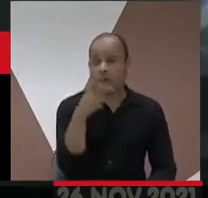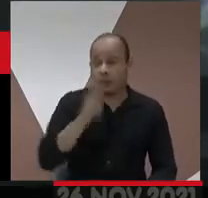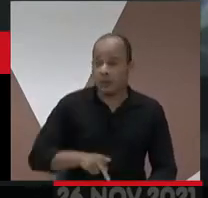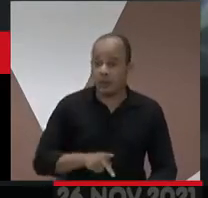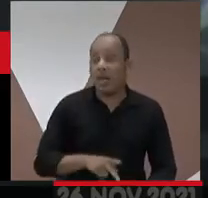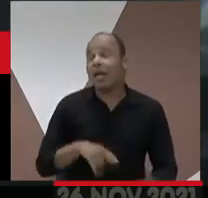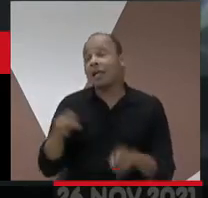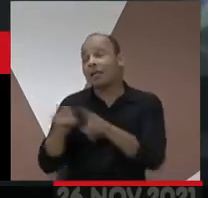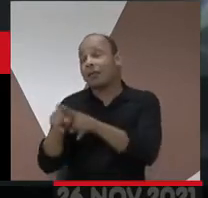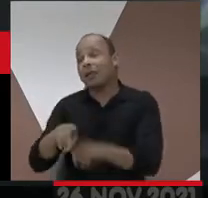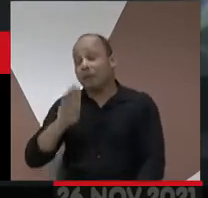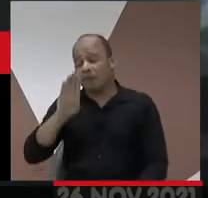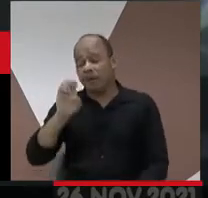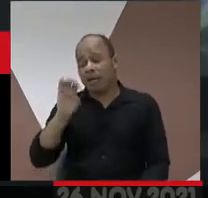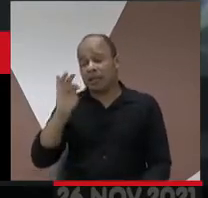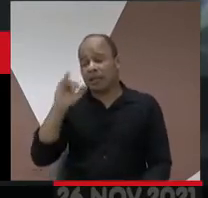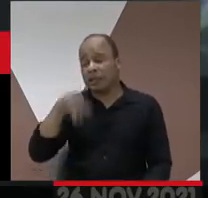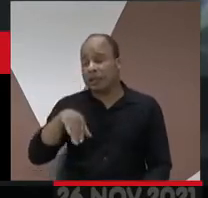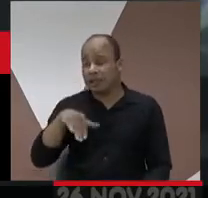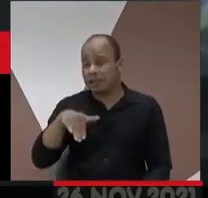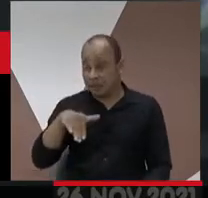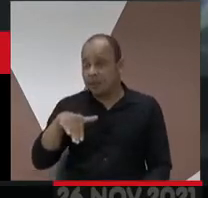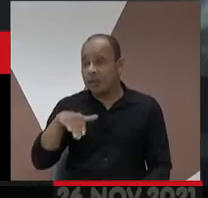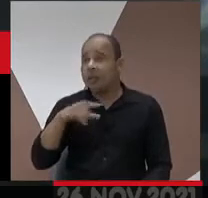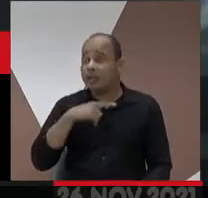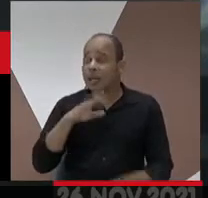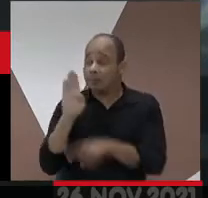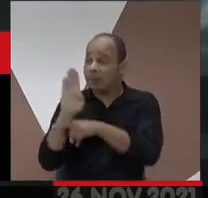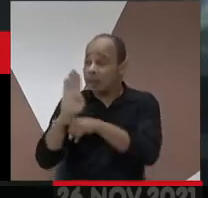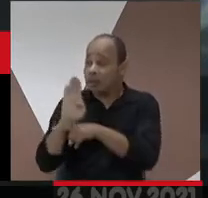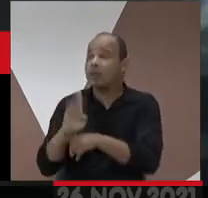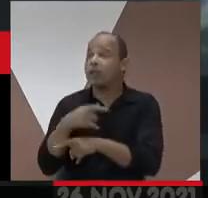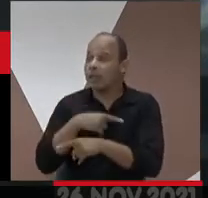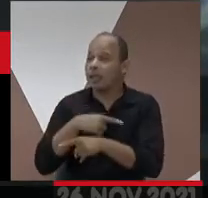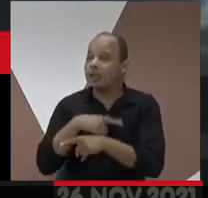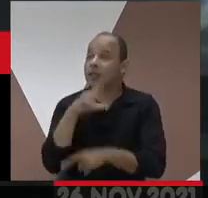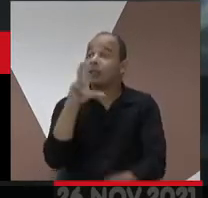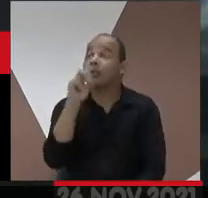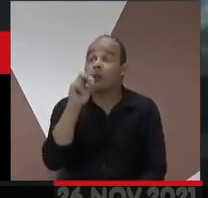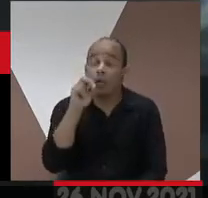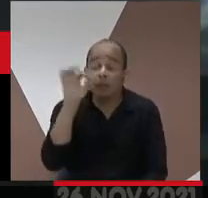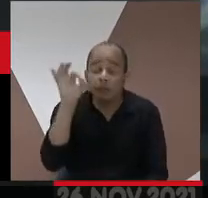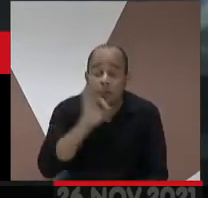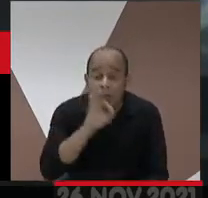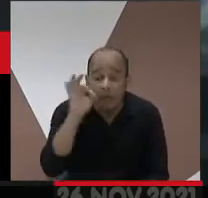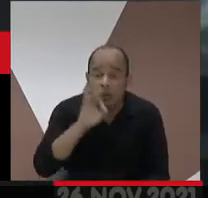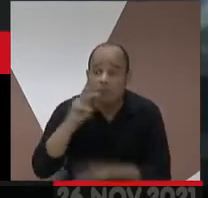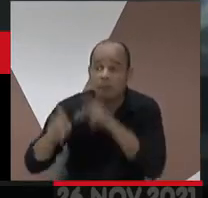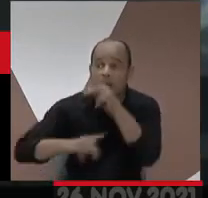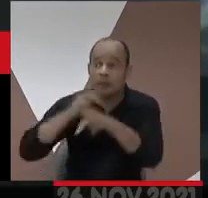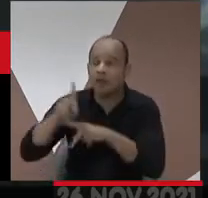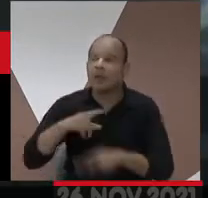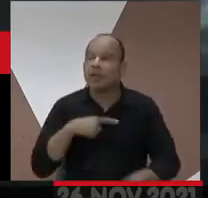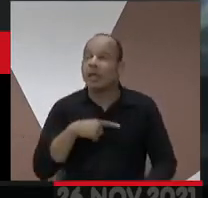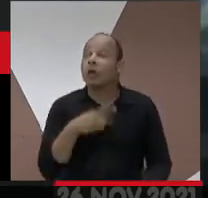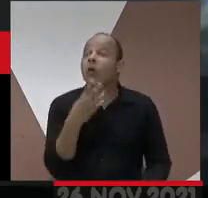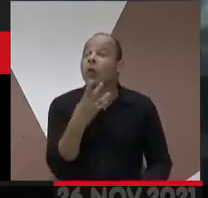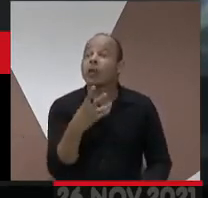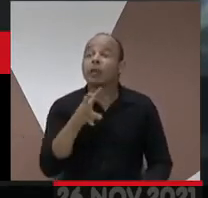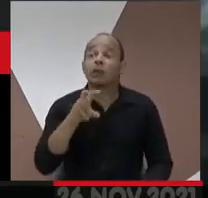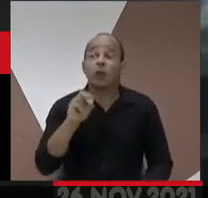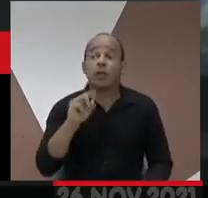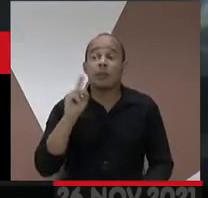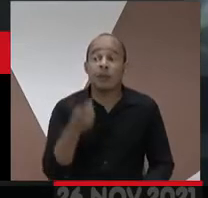do Paropeba, representa 50% da população, quase 50%. Nós temos 450 mil habitantes, o Vale do Paropeba